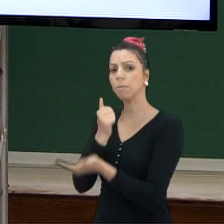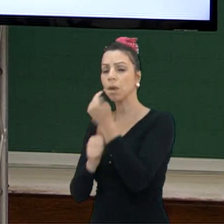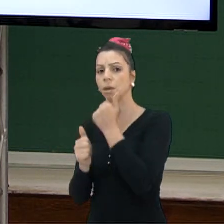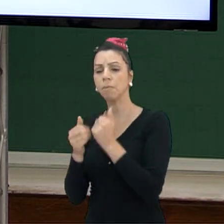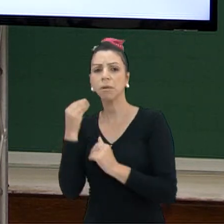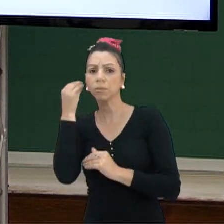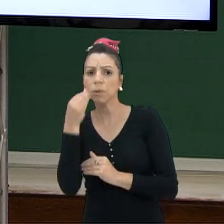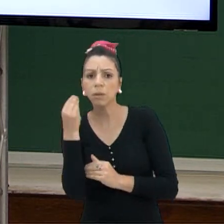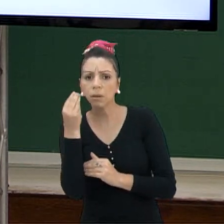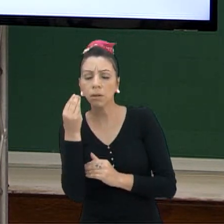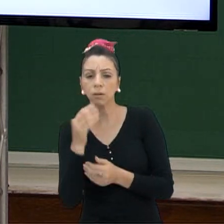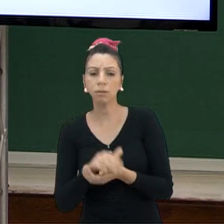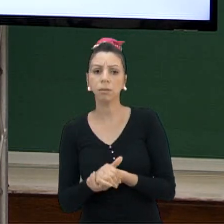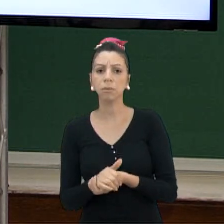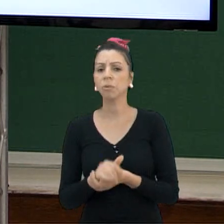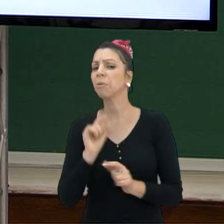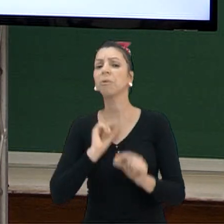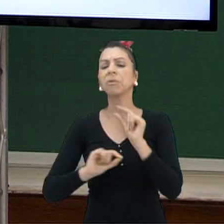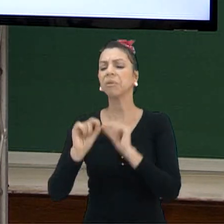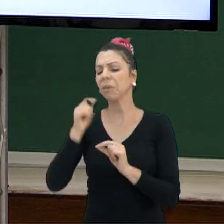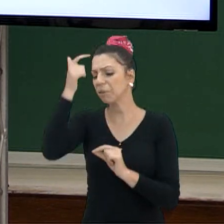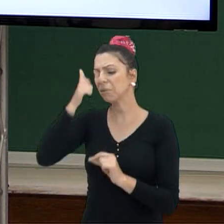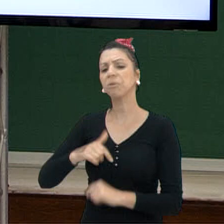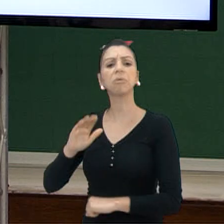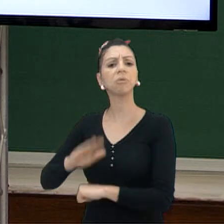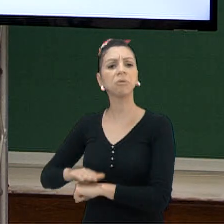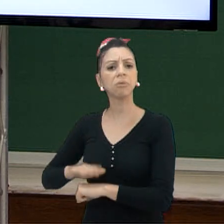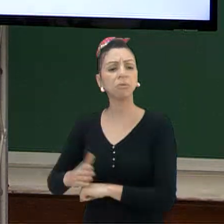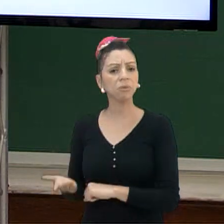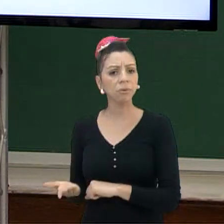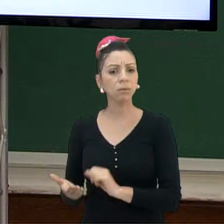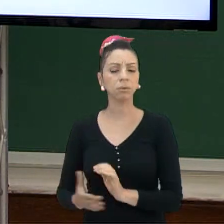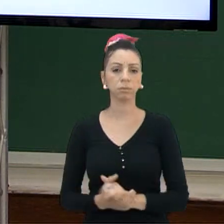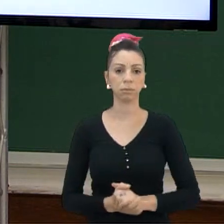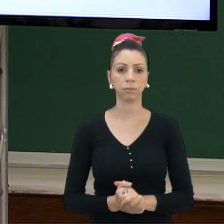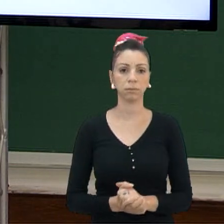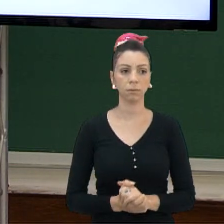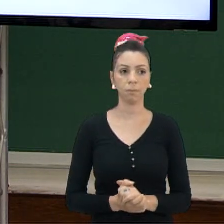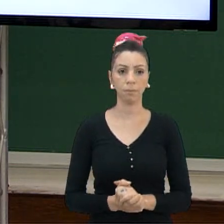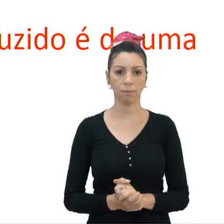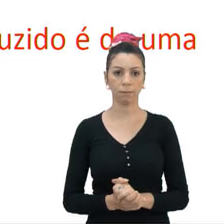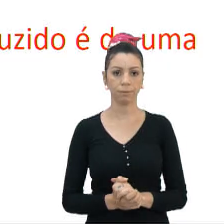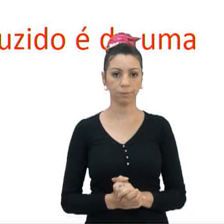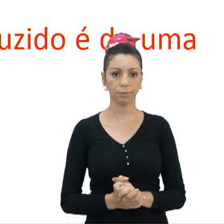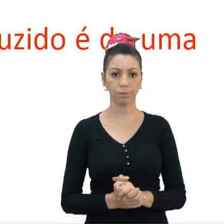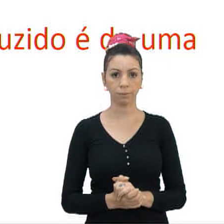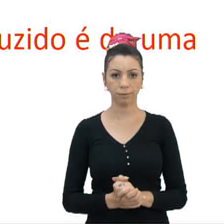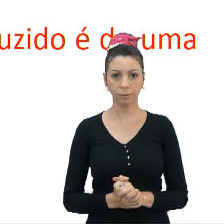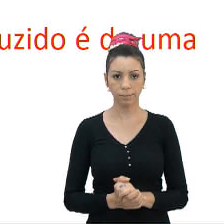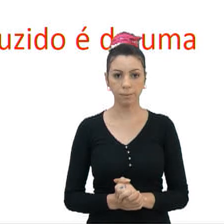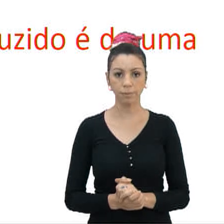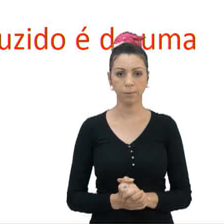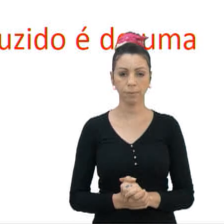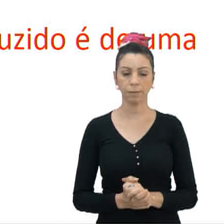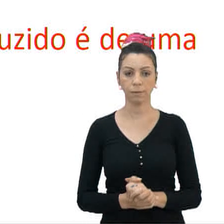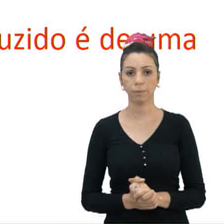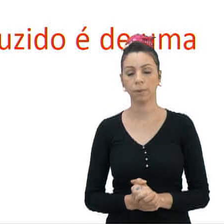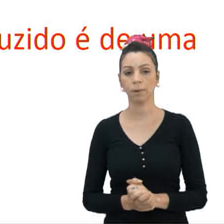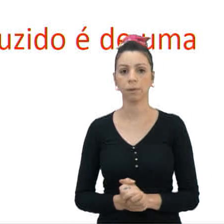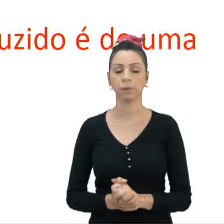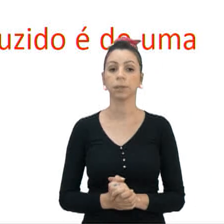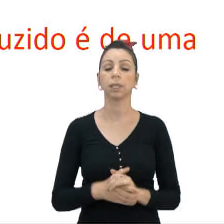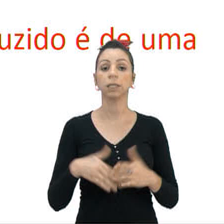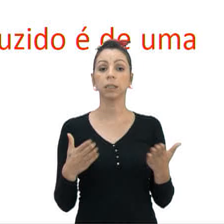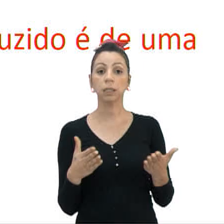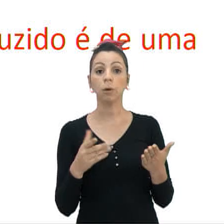prove. Ei, o que eles pensam que nós somos? Muito bem, vamos ver. O modo